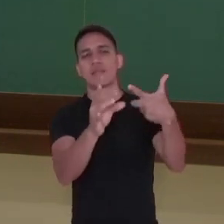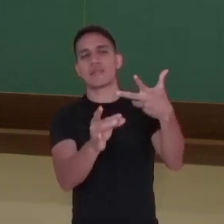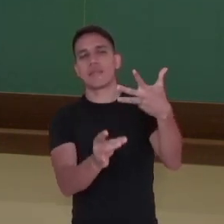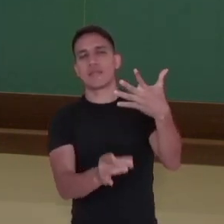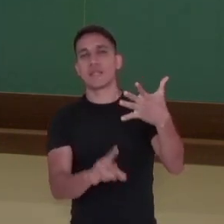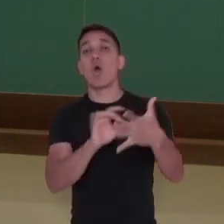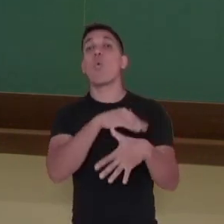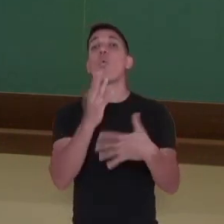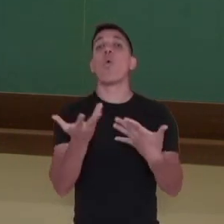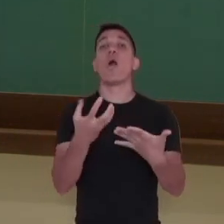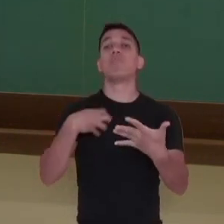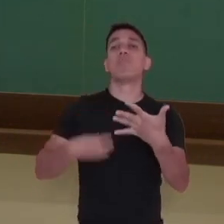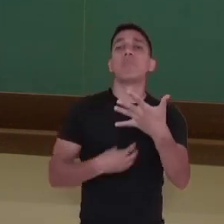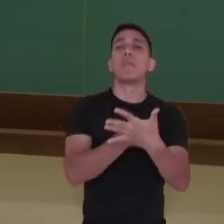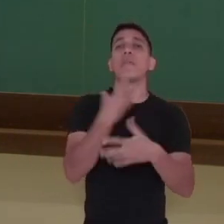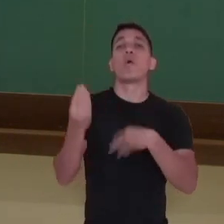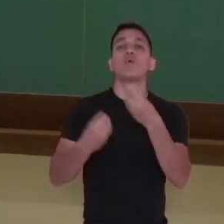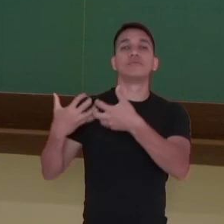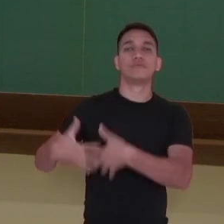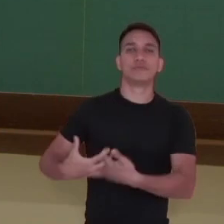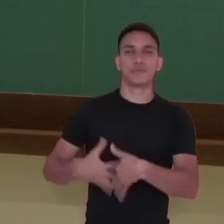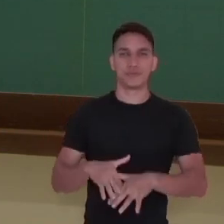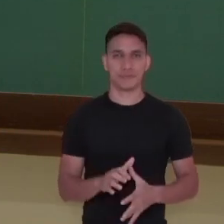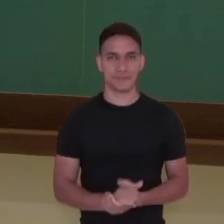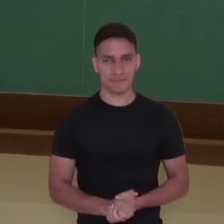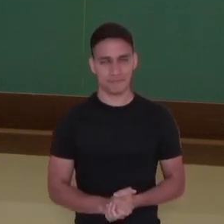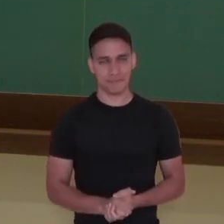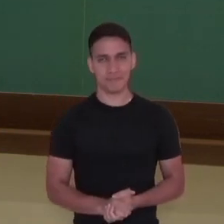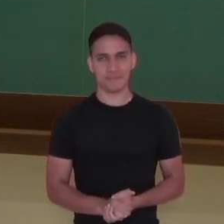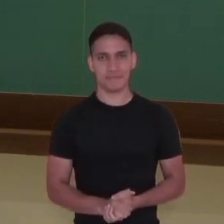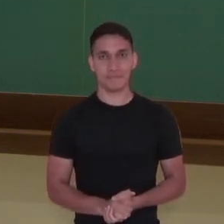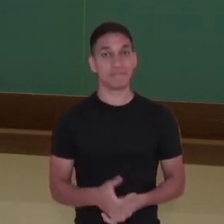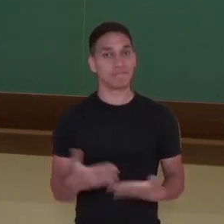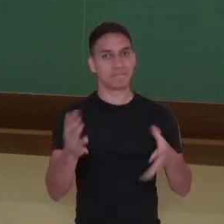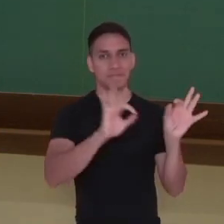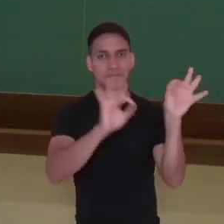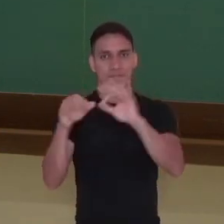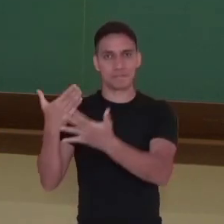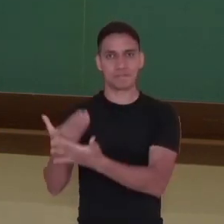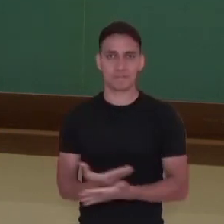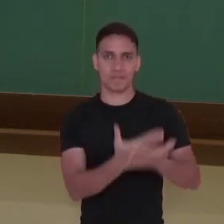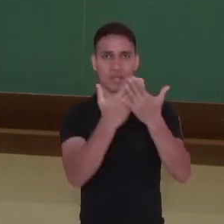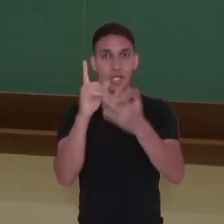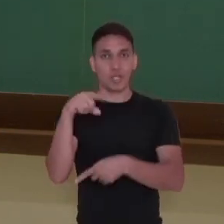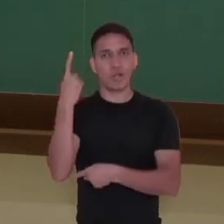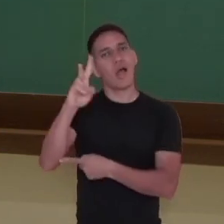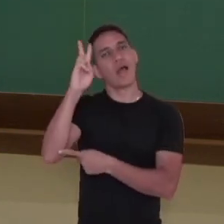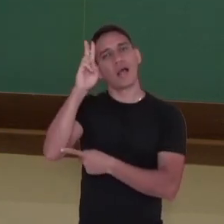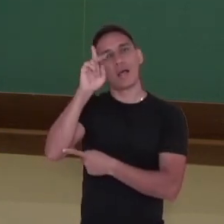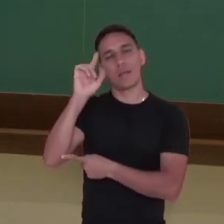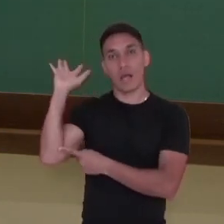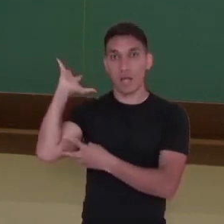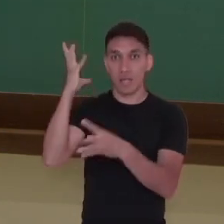respectivos órgãos e como eles funcionam. Nessa